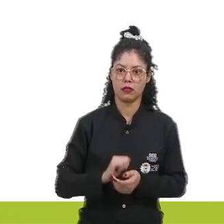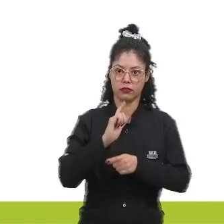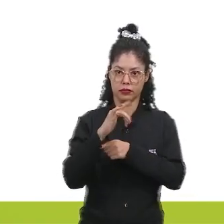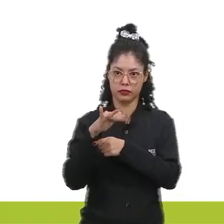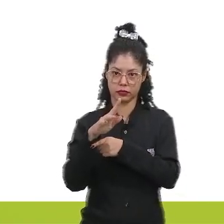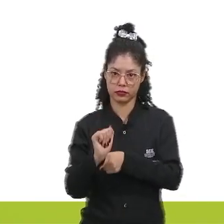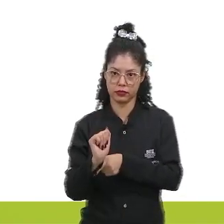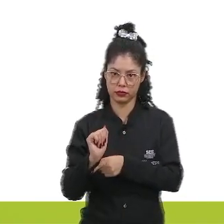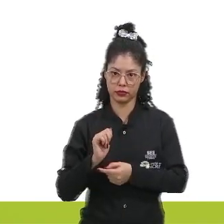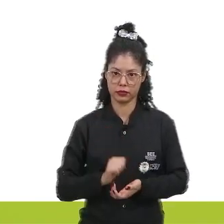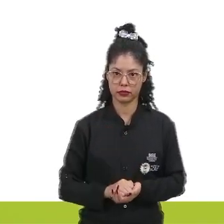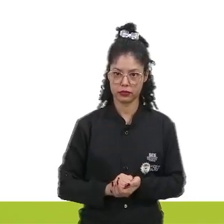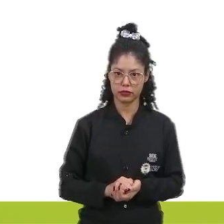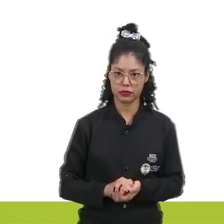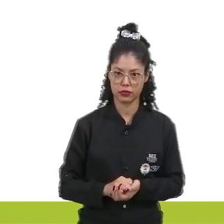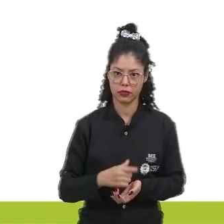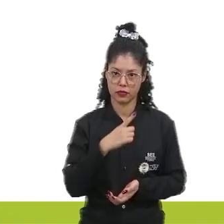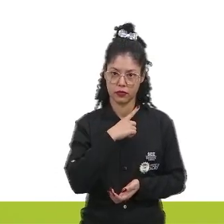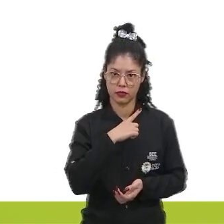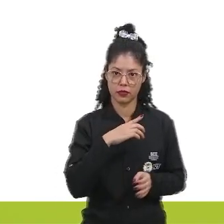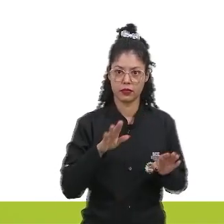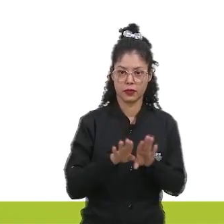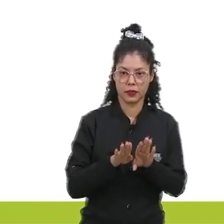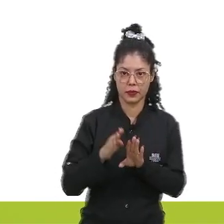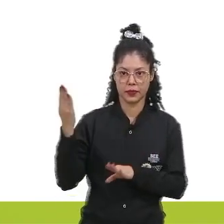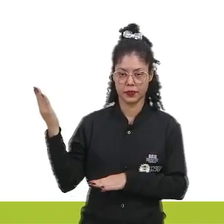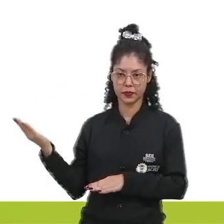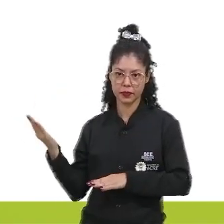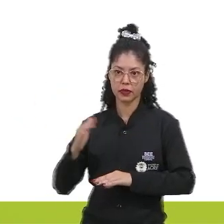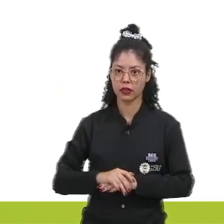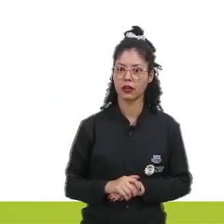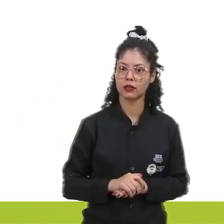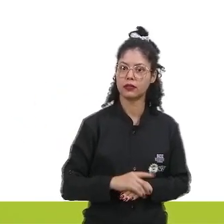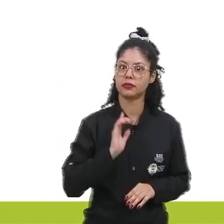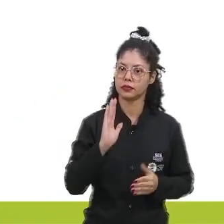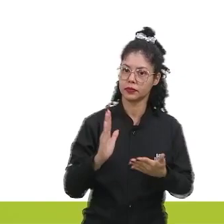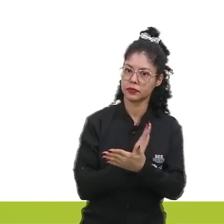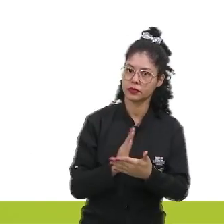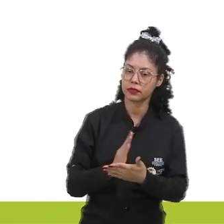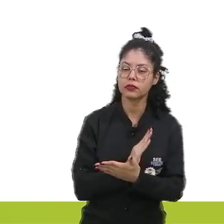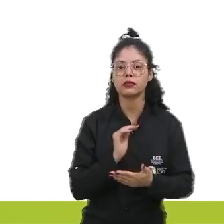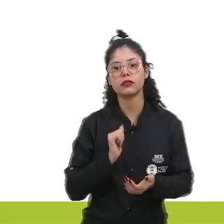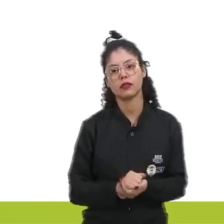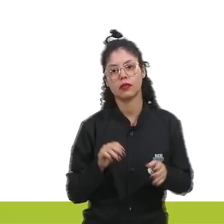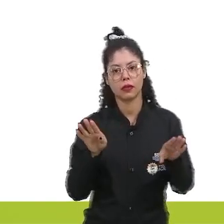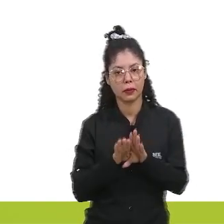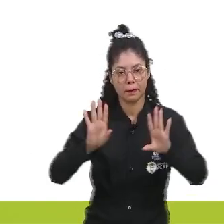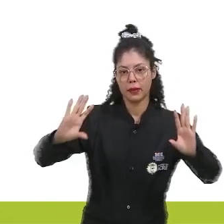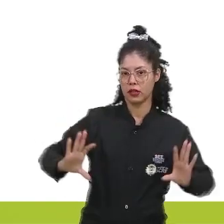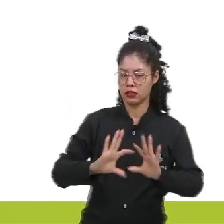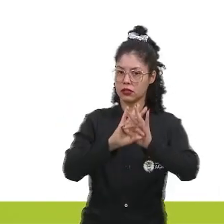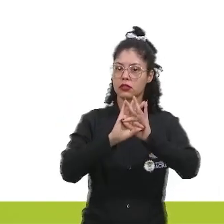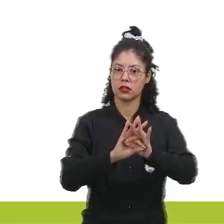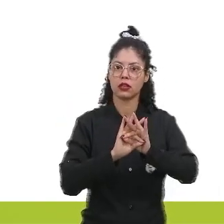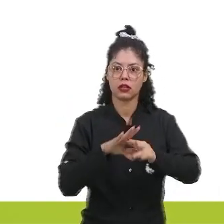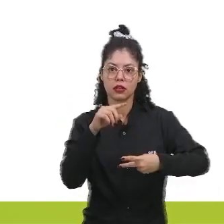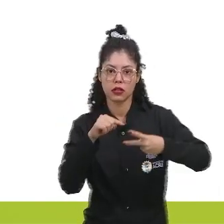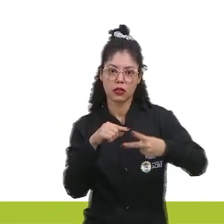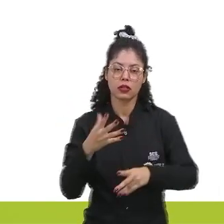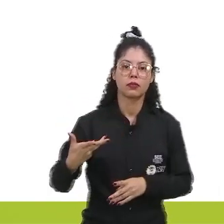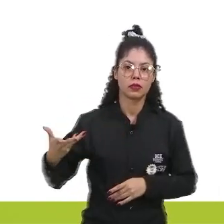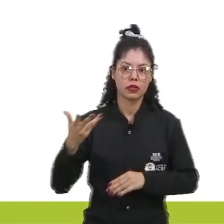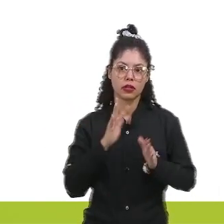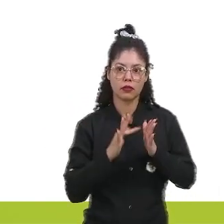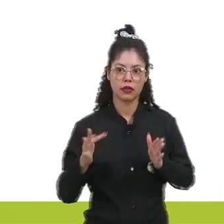linear, essa é uma função linear, tá bom? E a gente tem algumas aqui que também são relacionadas. Então, essas duas basicamente são